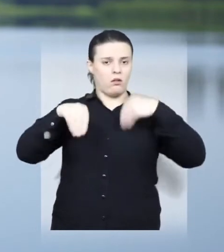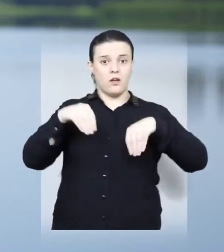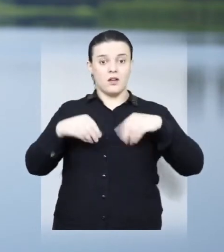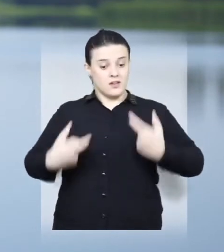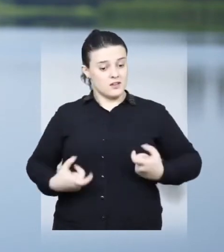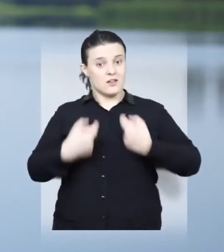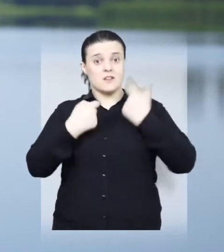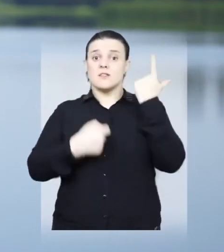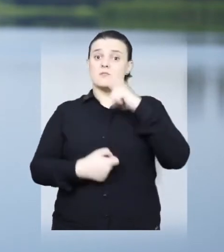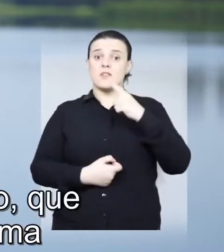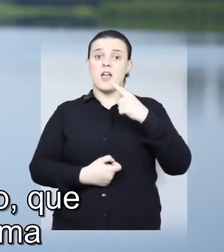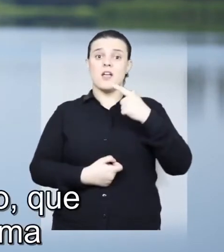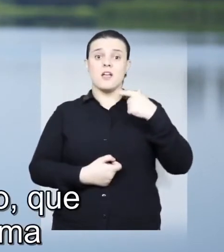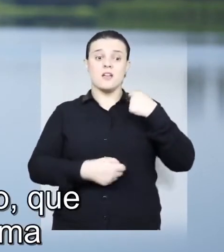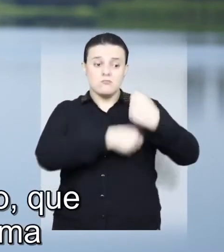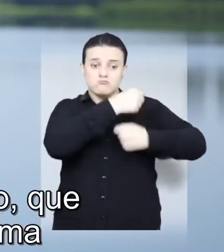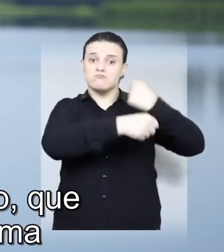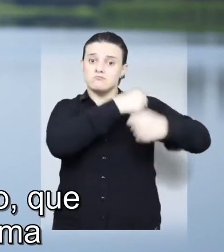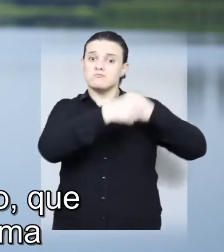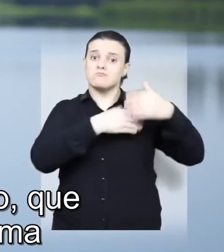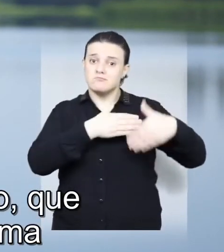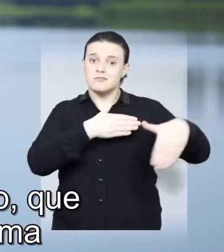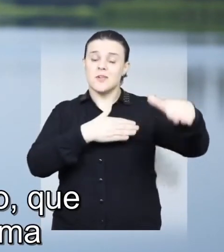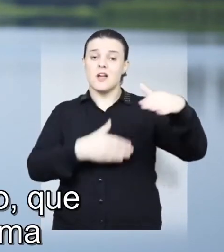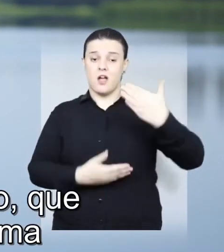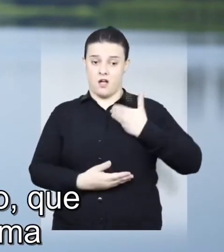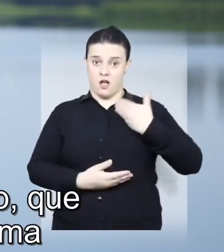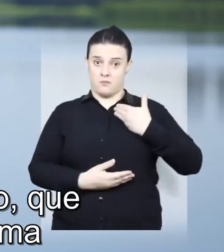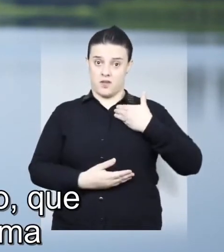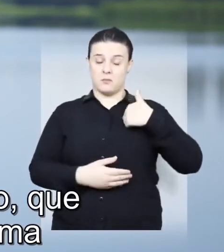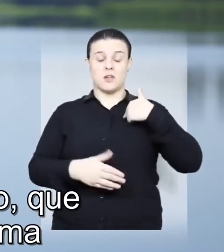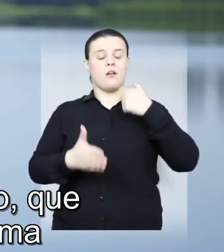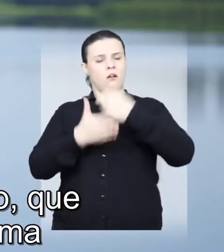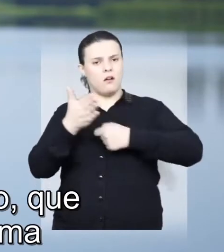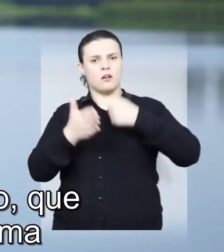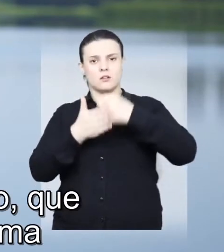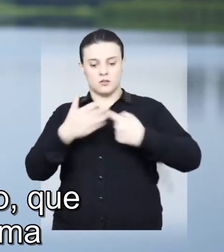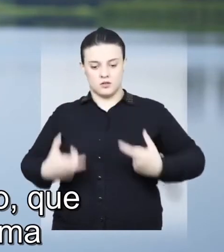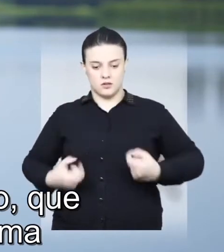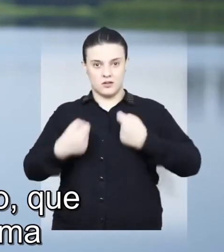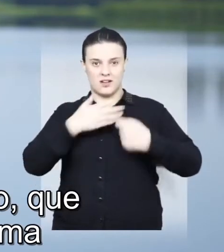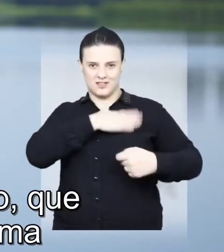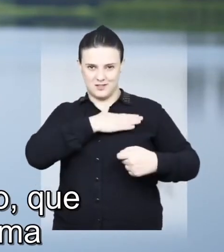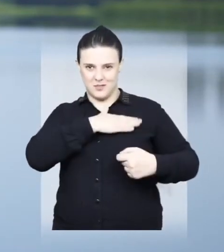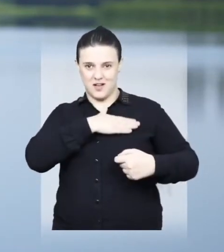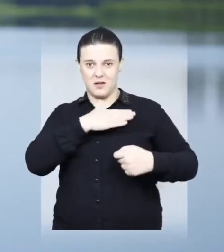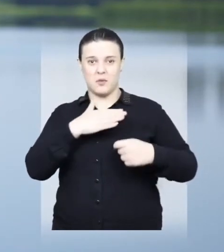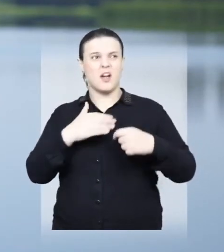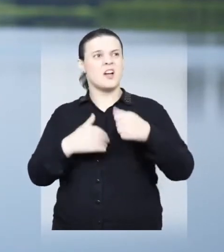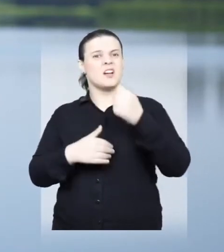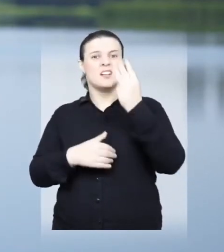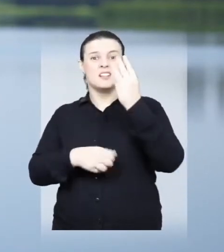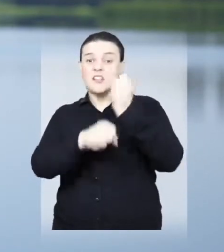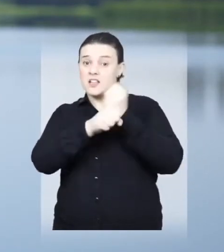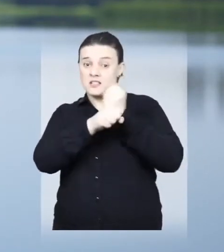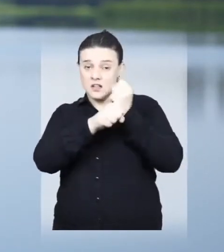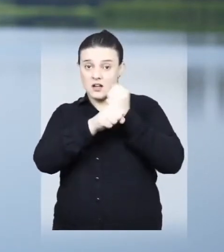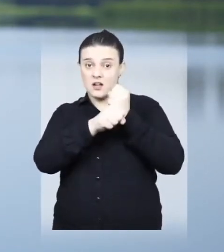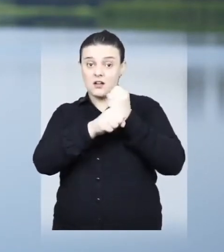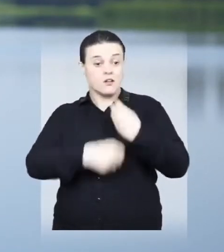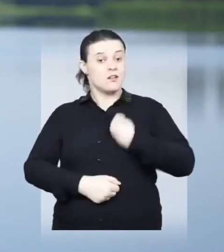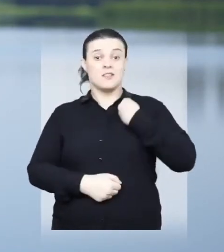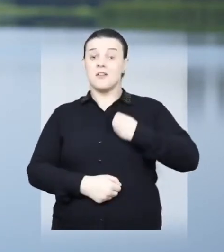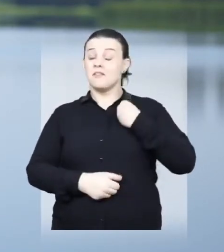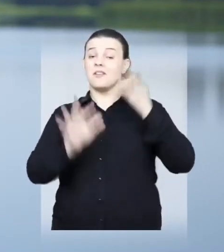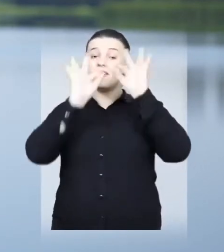que de câncer. Eu tenho uma amiga minha que ela, por exemplo, ela está na luta contra o câncer de mama há 3 anos. Ela